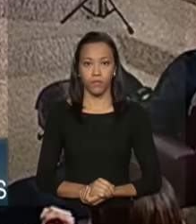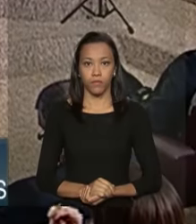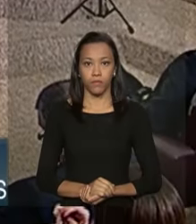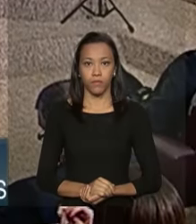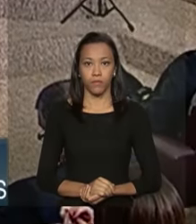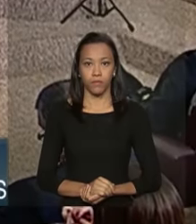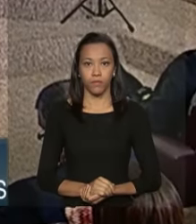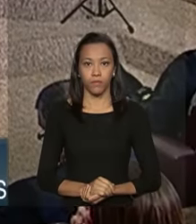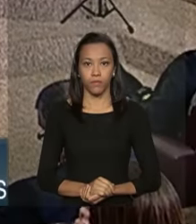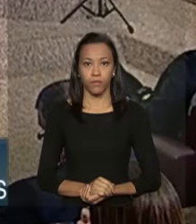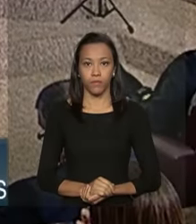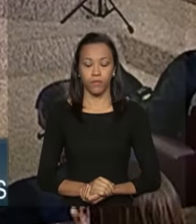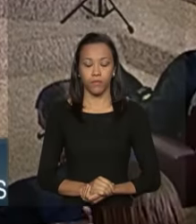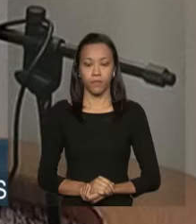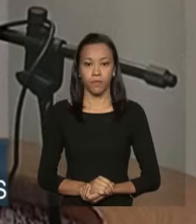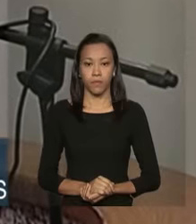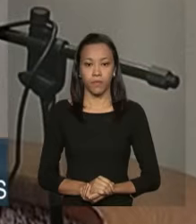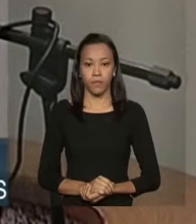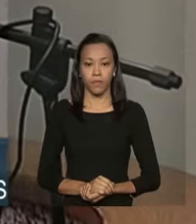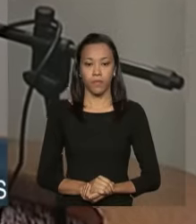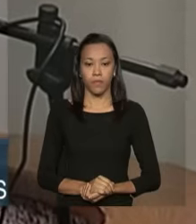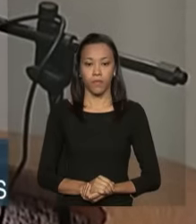franzini Bom